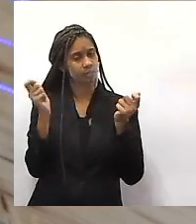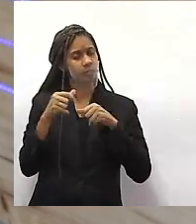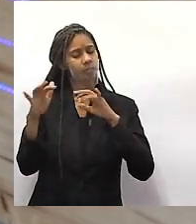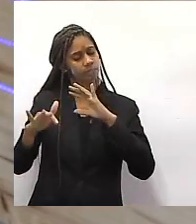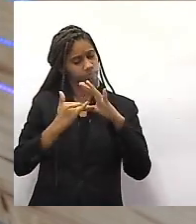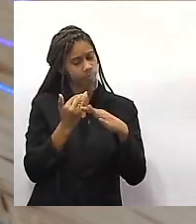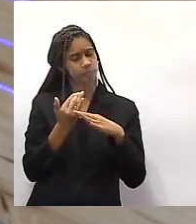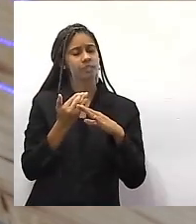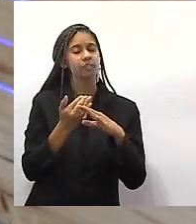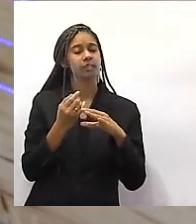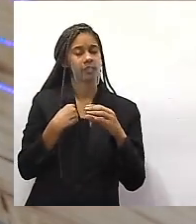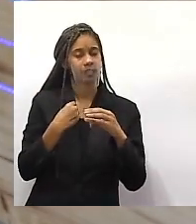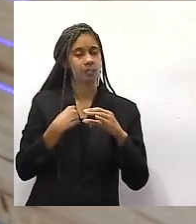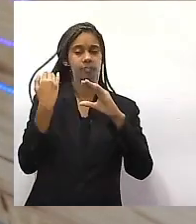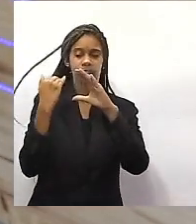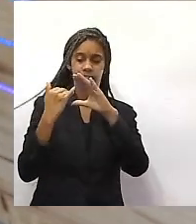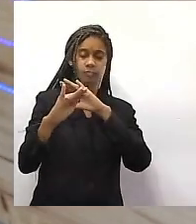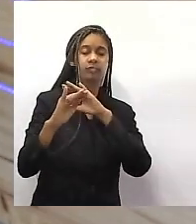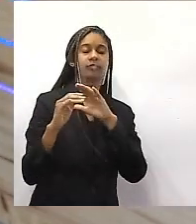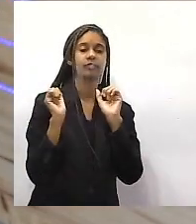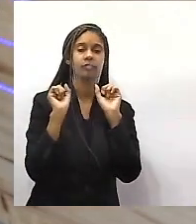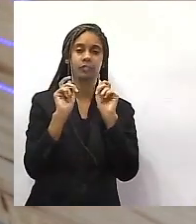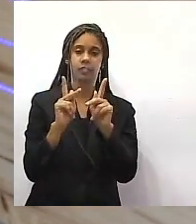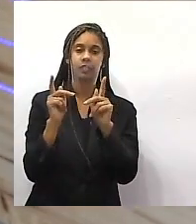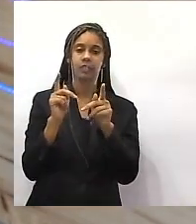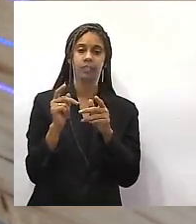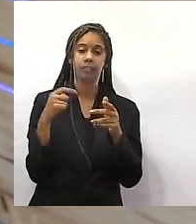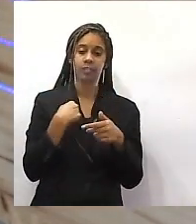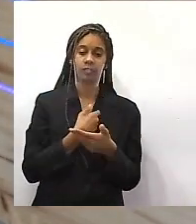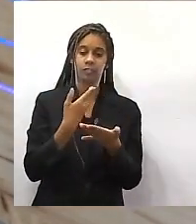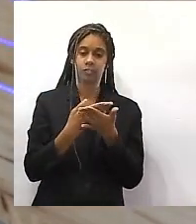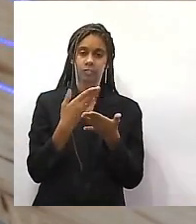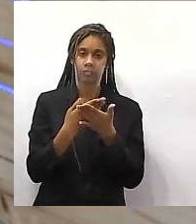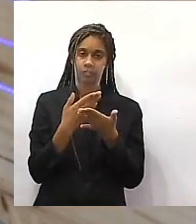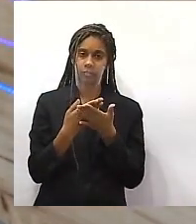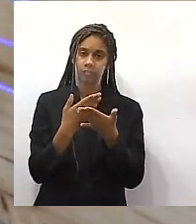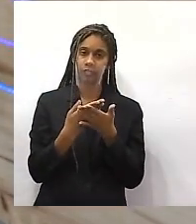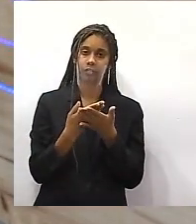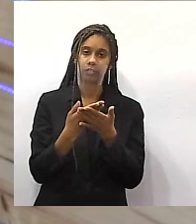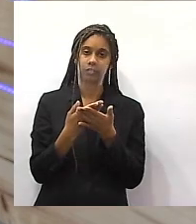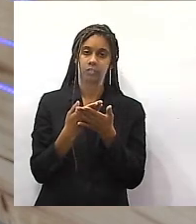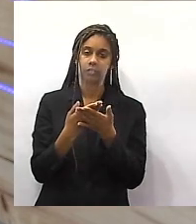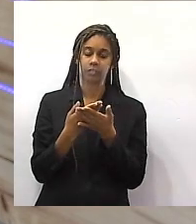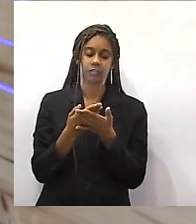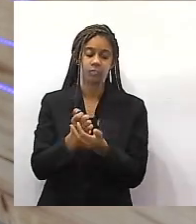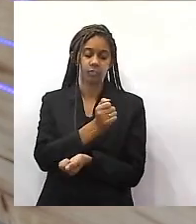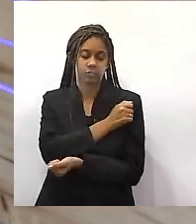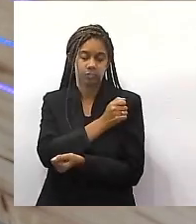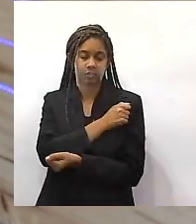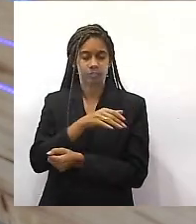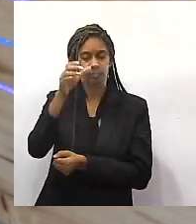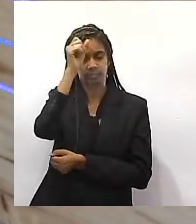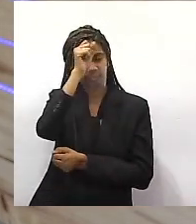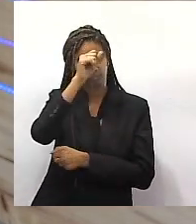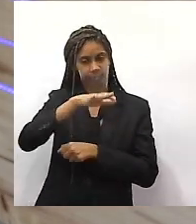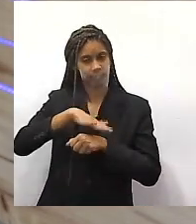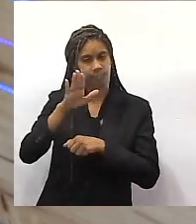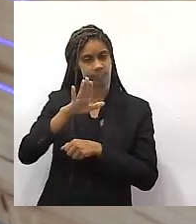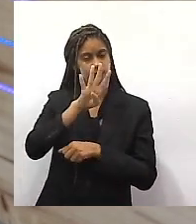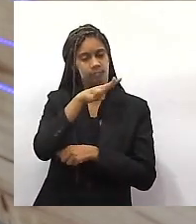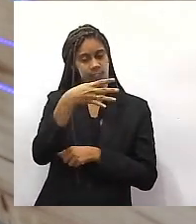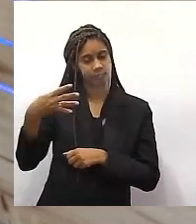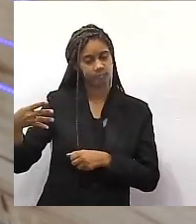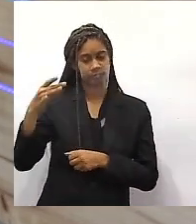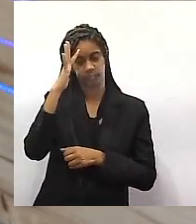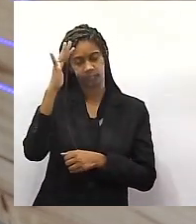que vão fundamentar aí os nossos alunos no teorema de Tales. E não esquece das duas aplicações, que é o teorema da